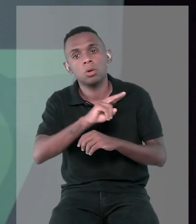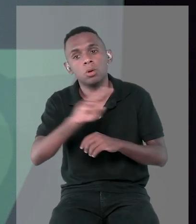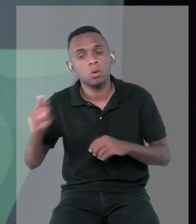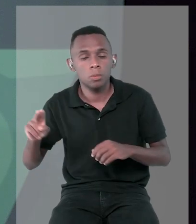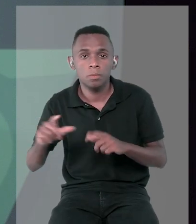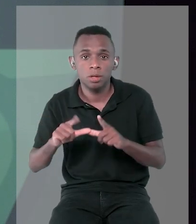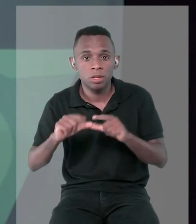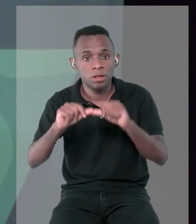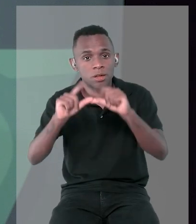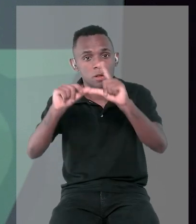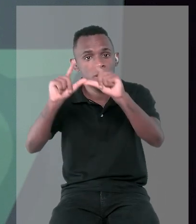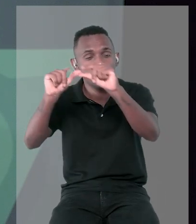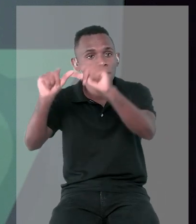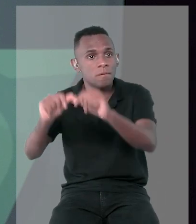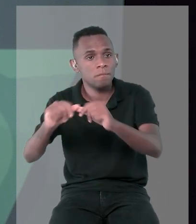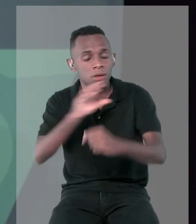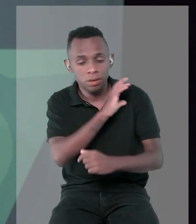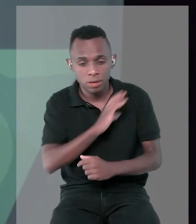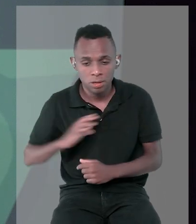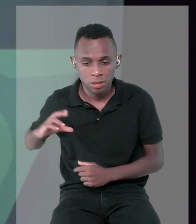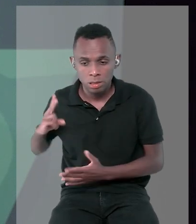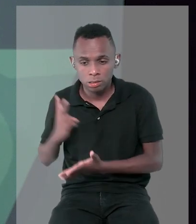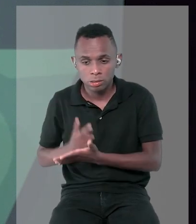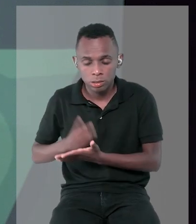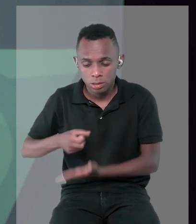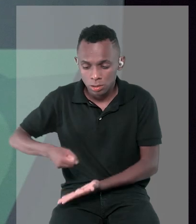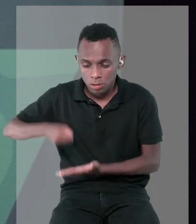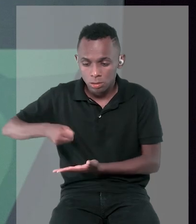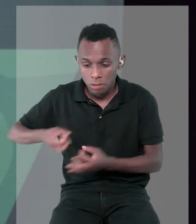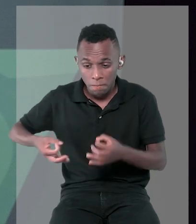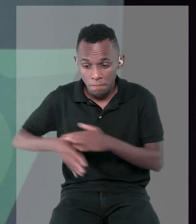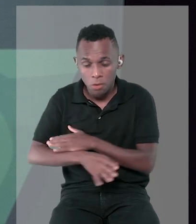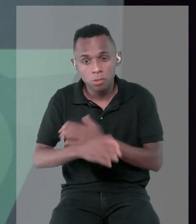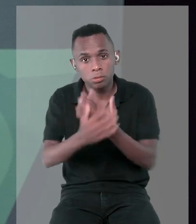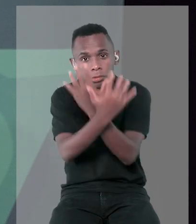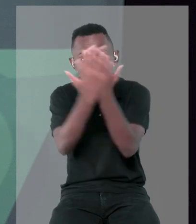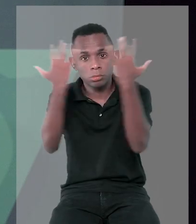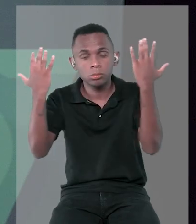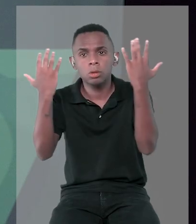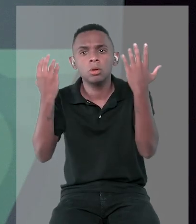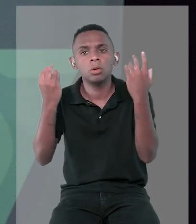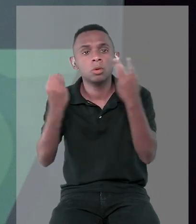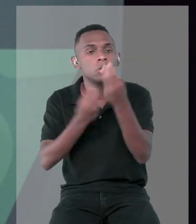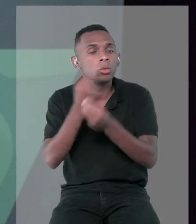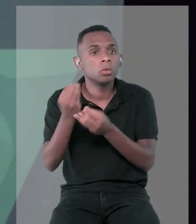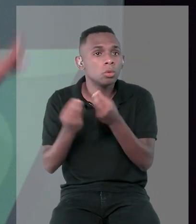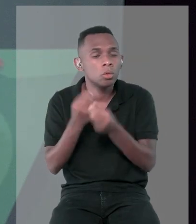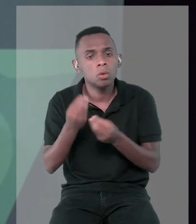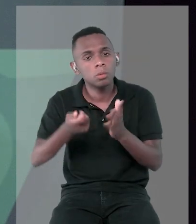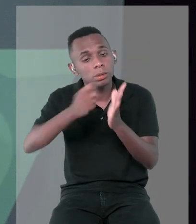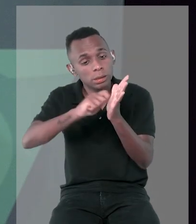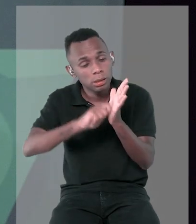A Clarice ficava sempre com a malinha feita atrás da cortina. Então, como ela escreve isso, ela